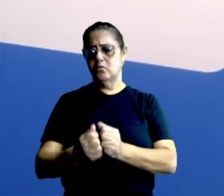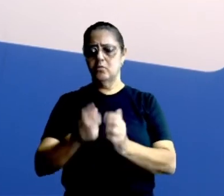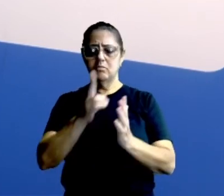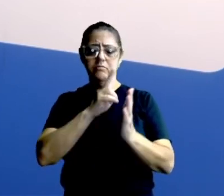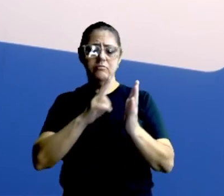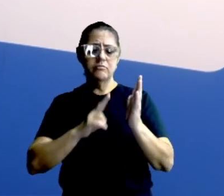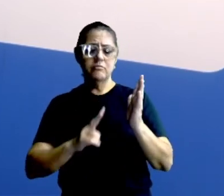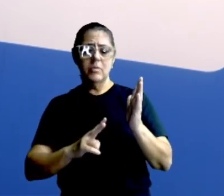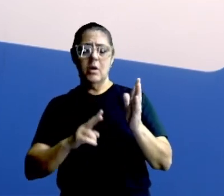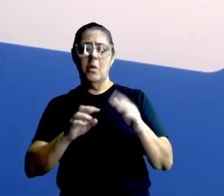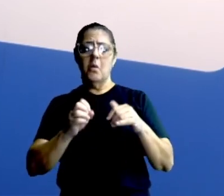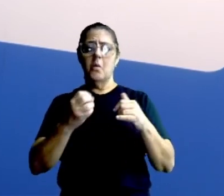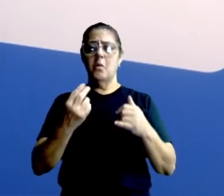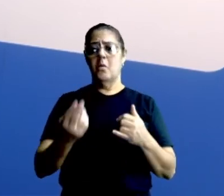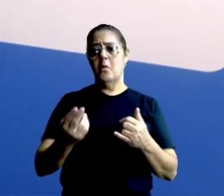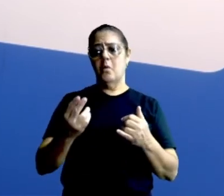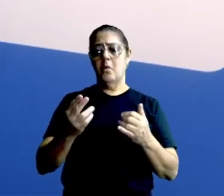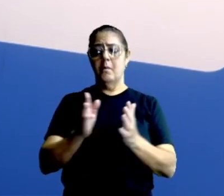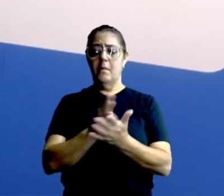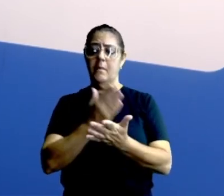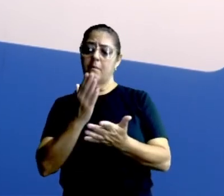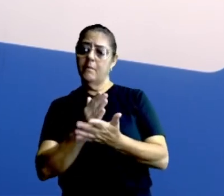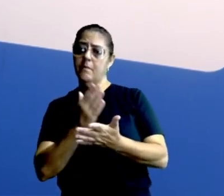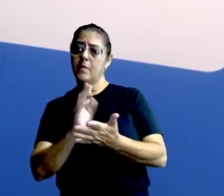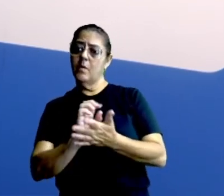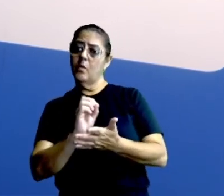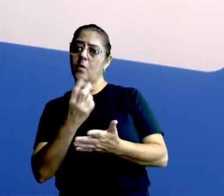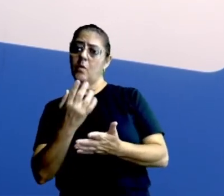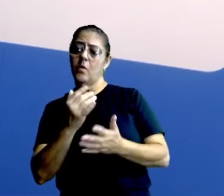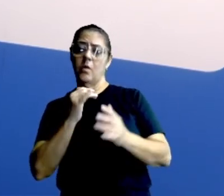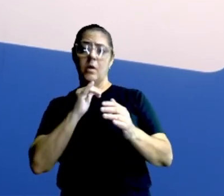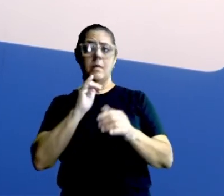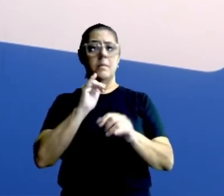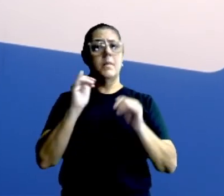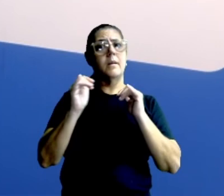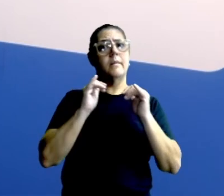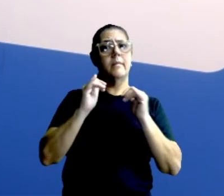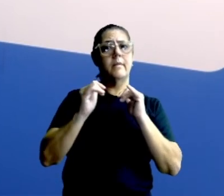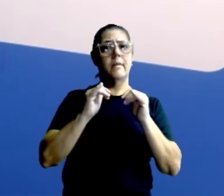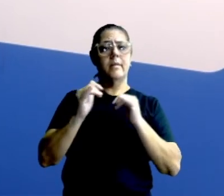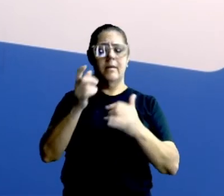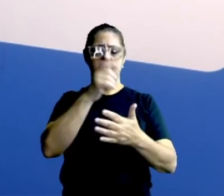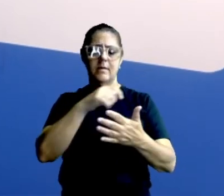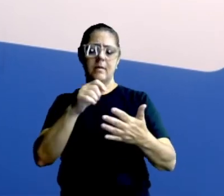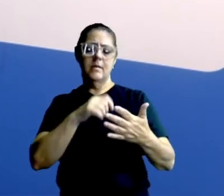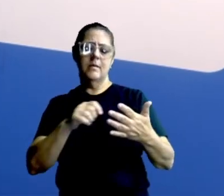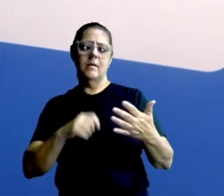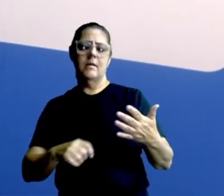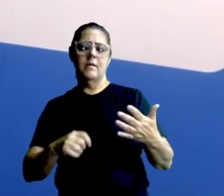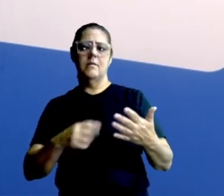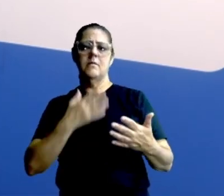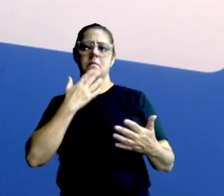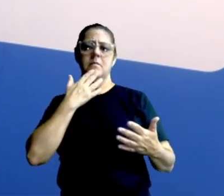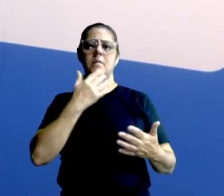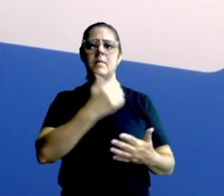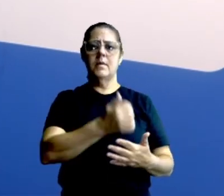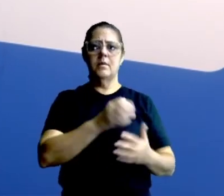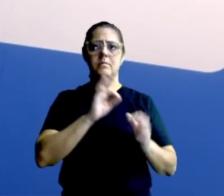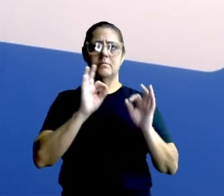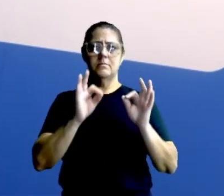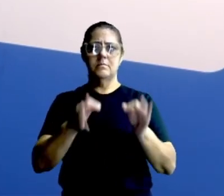seja impressa ou seja online É ele que vai deixar com que você escreva melhor com que você se expresse melhor